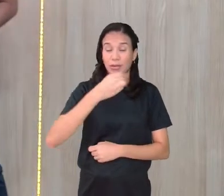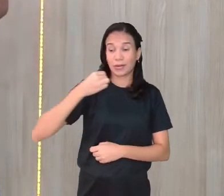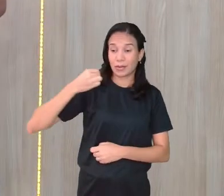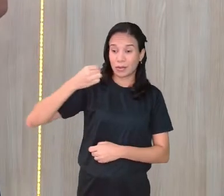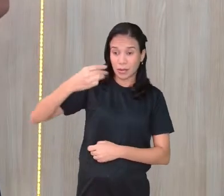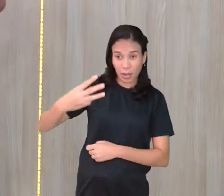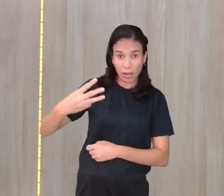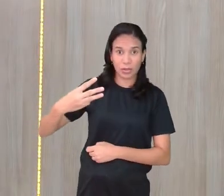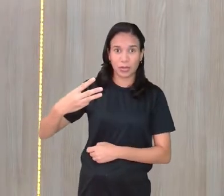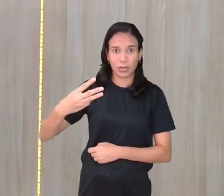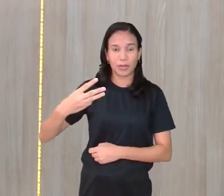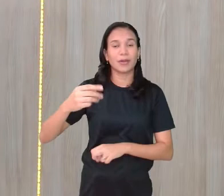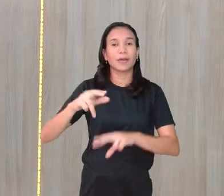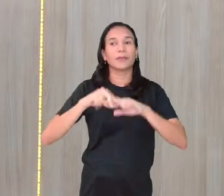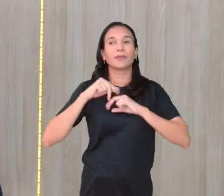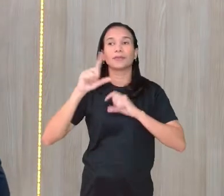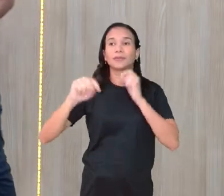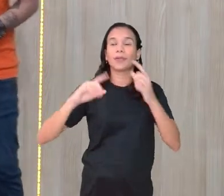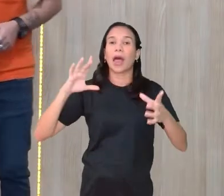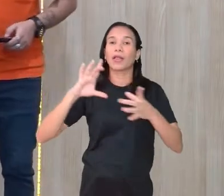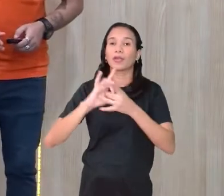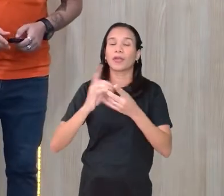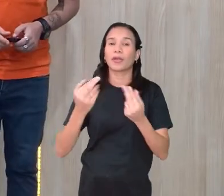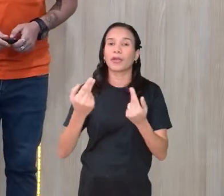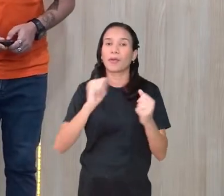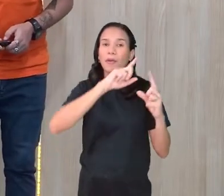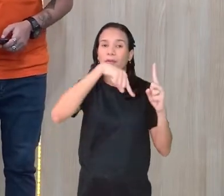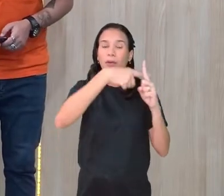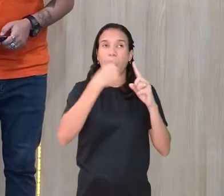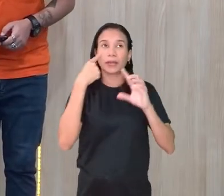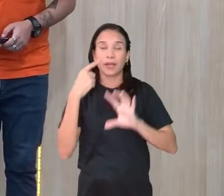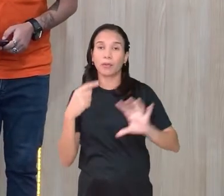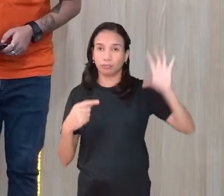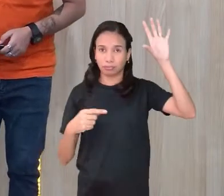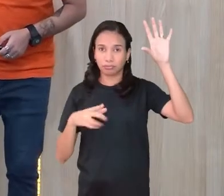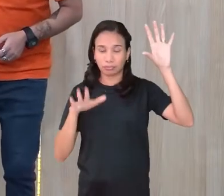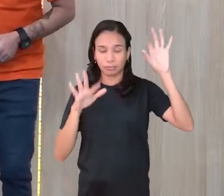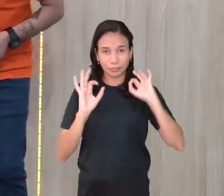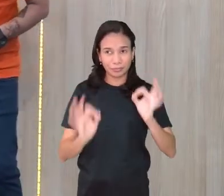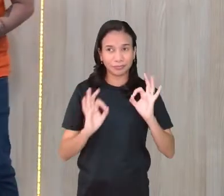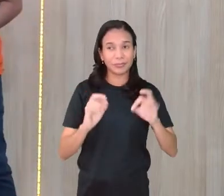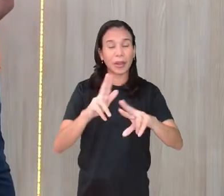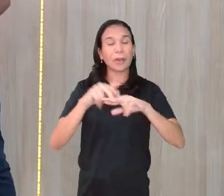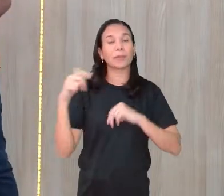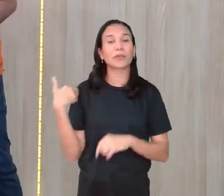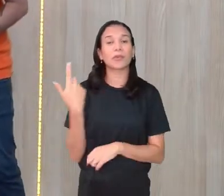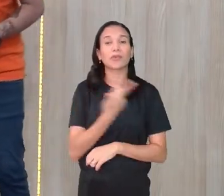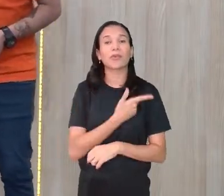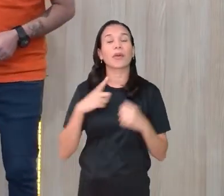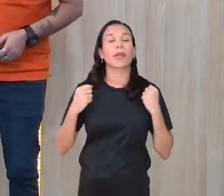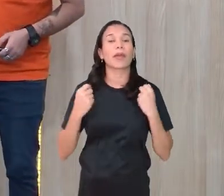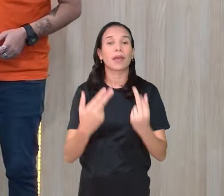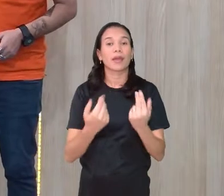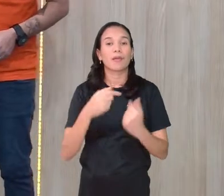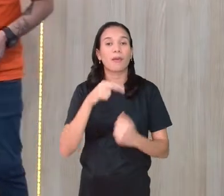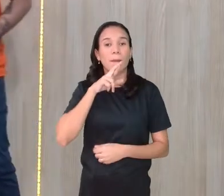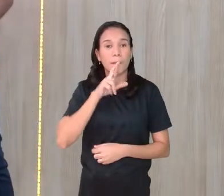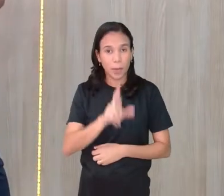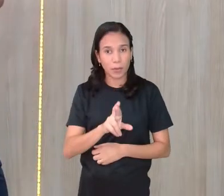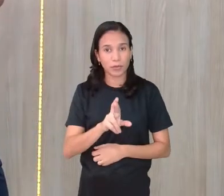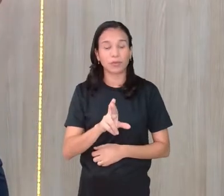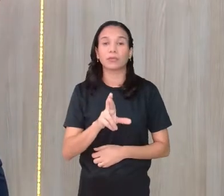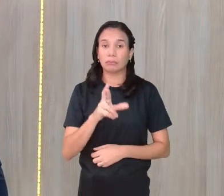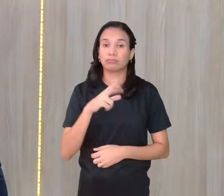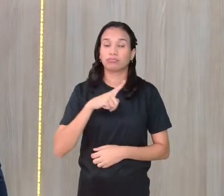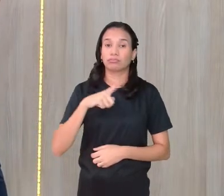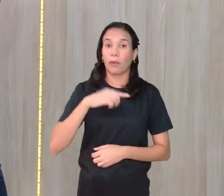Então, seria associado a essa adição aqui, tá certo? Apesar da gente ter o mesmo resultado, a